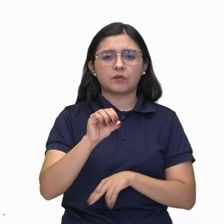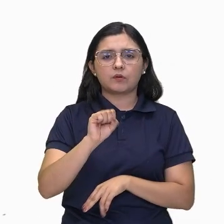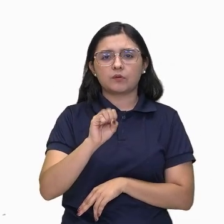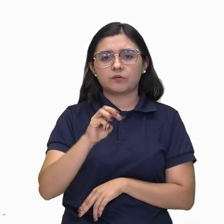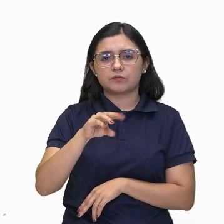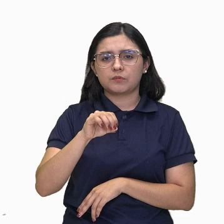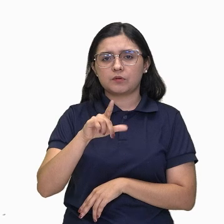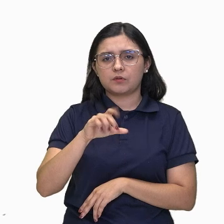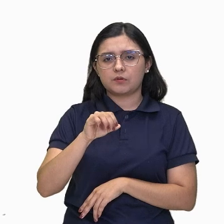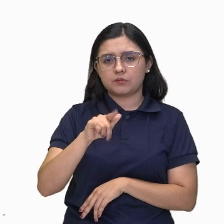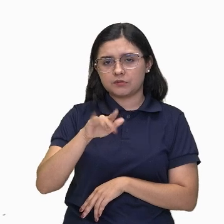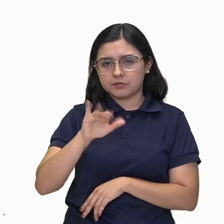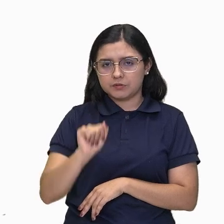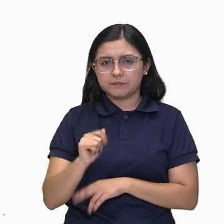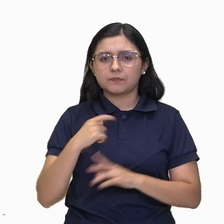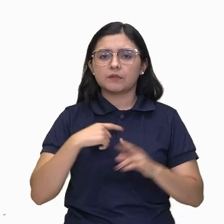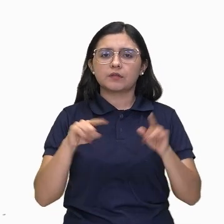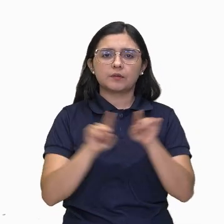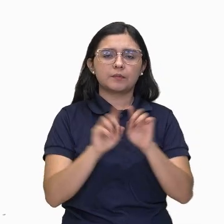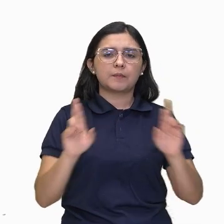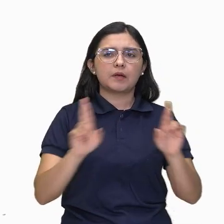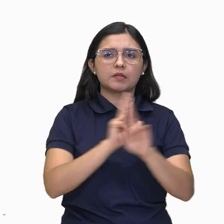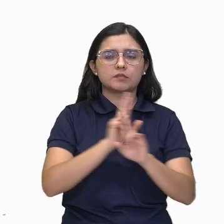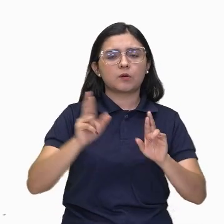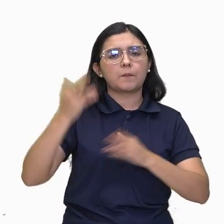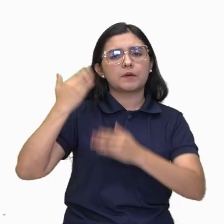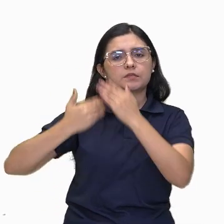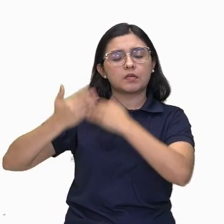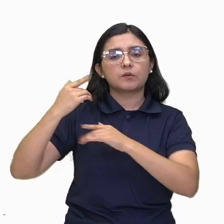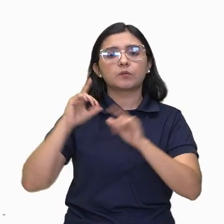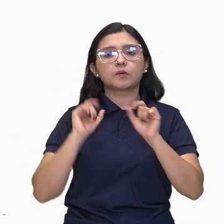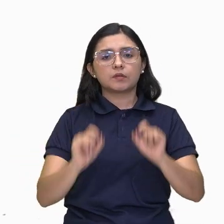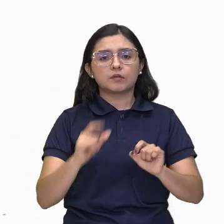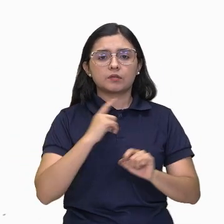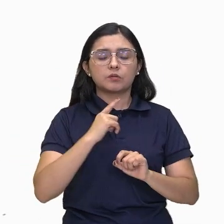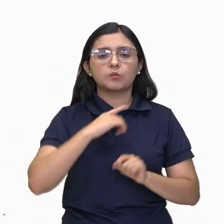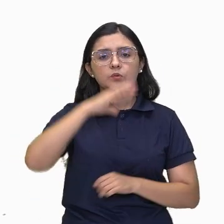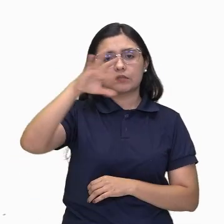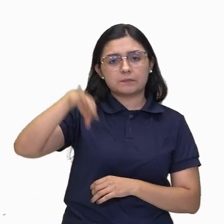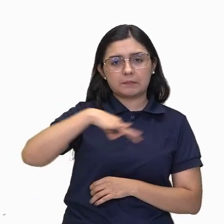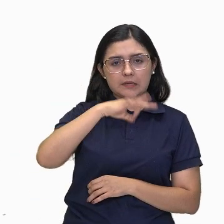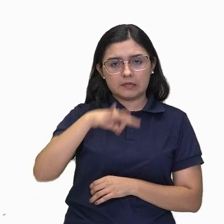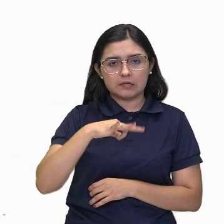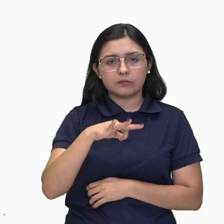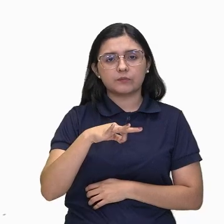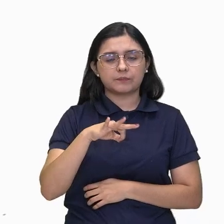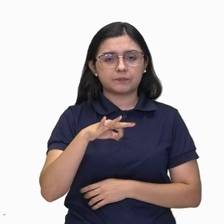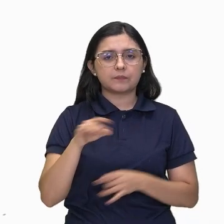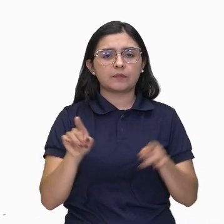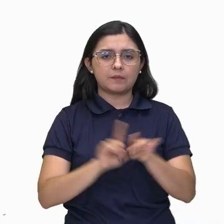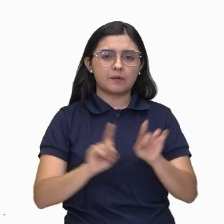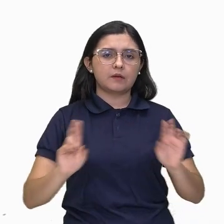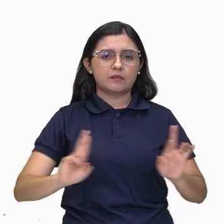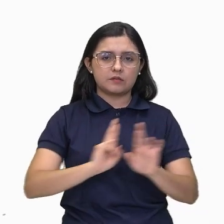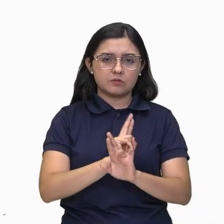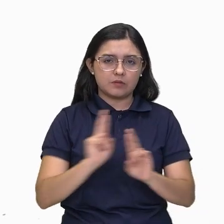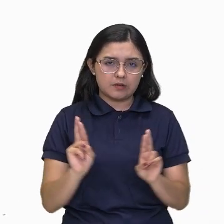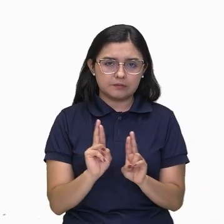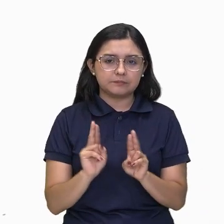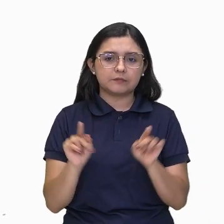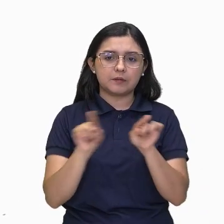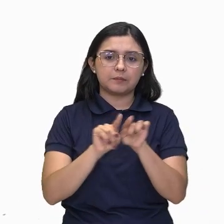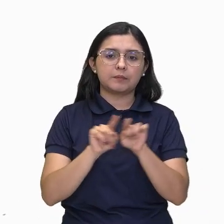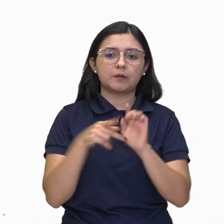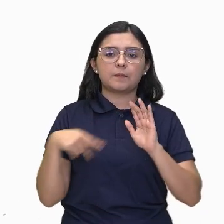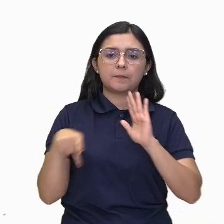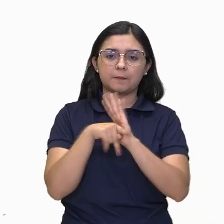a questão de uma relação com a ancestralidade, que é a questão dos espíritos, né, que muitas vezes estão relacionados também com a própria